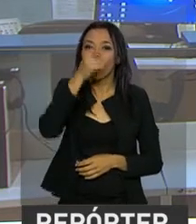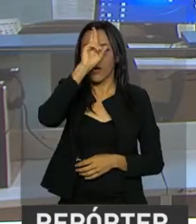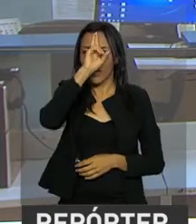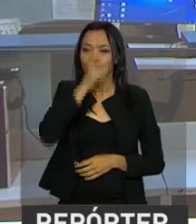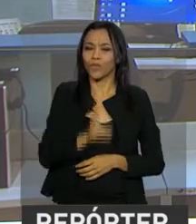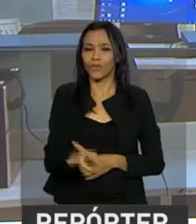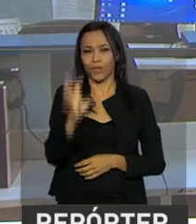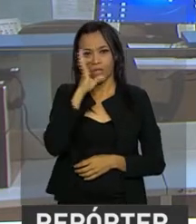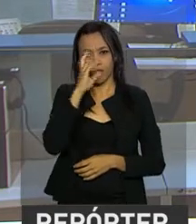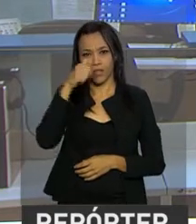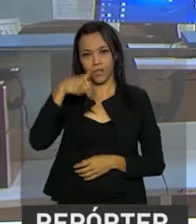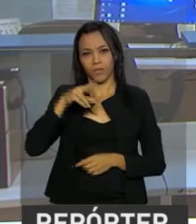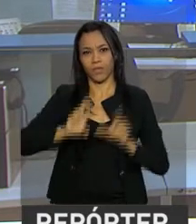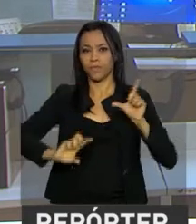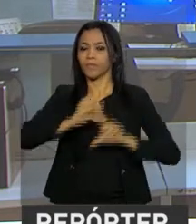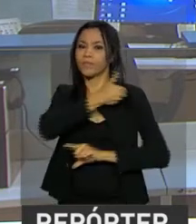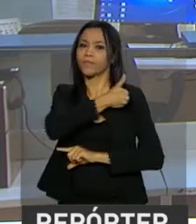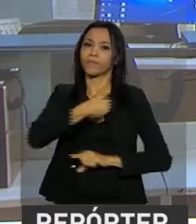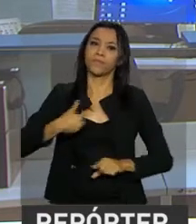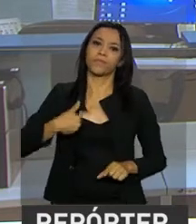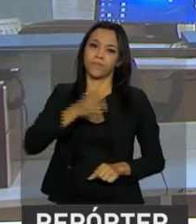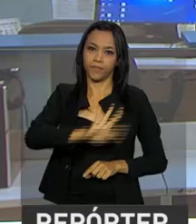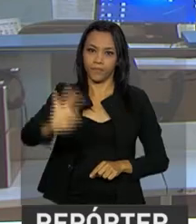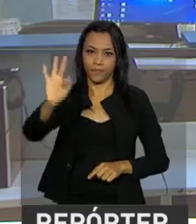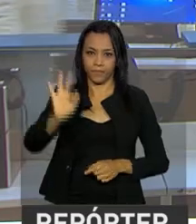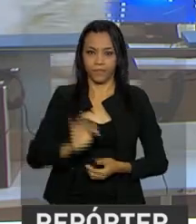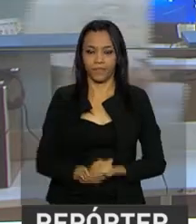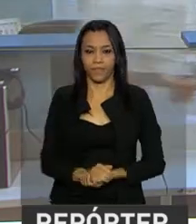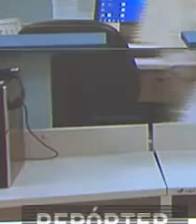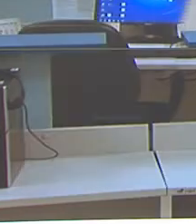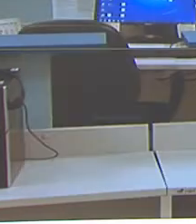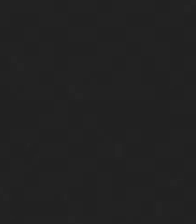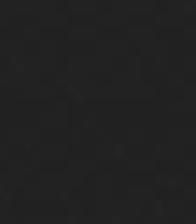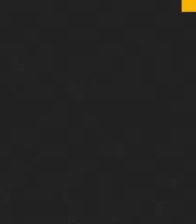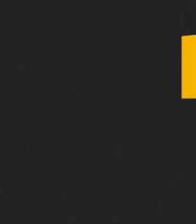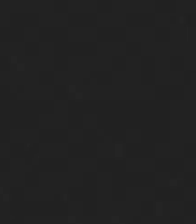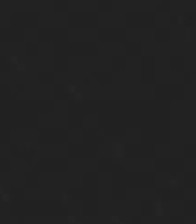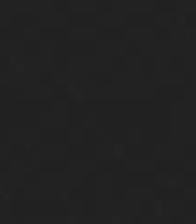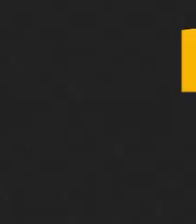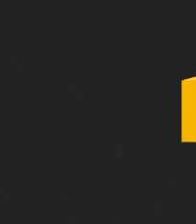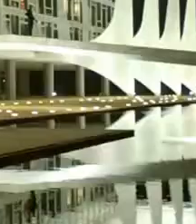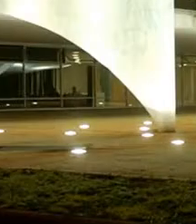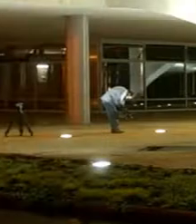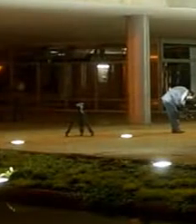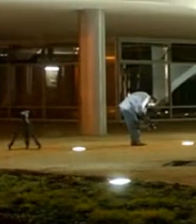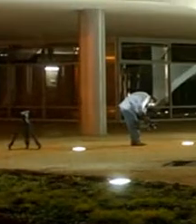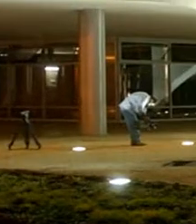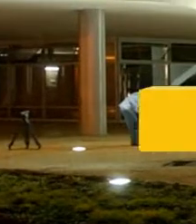continue com a gente aqui na NBR, a TV do Governo Federal.